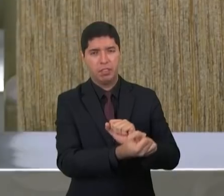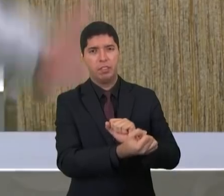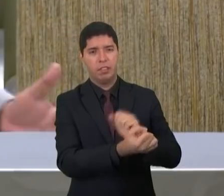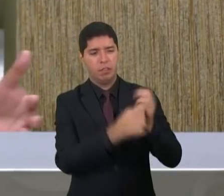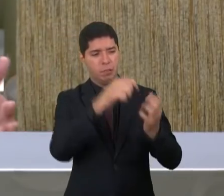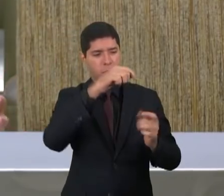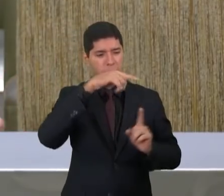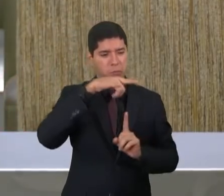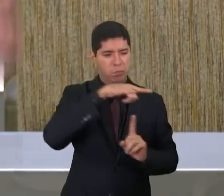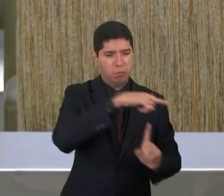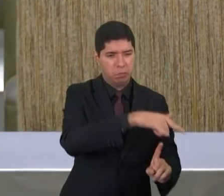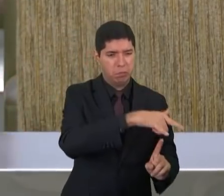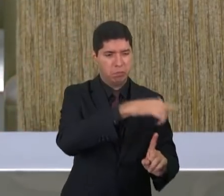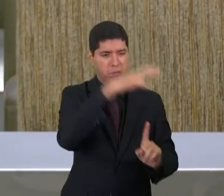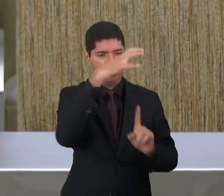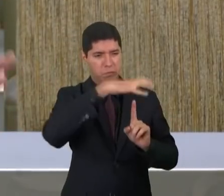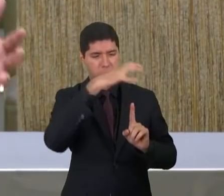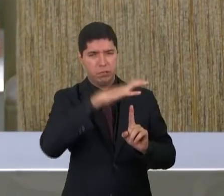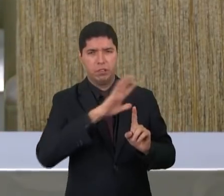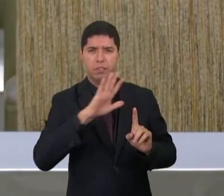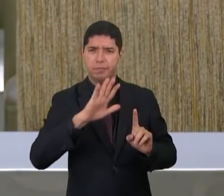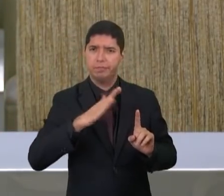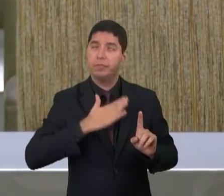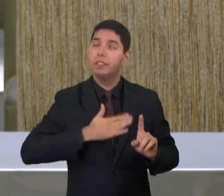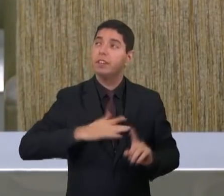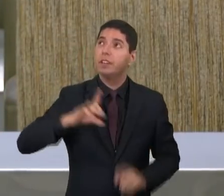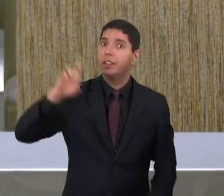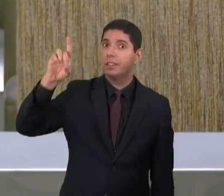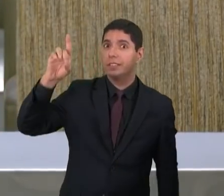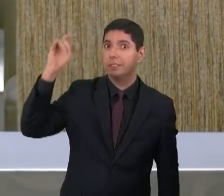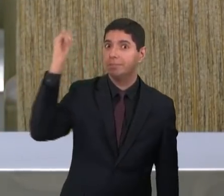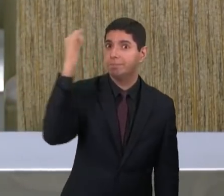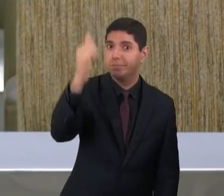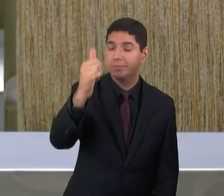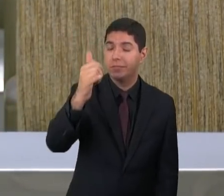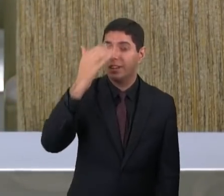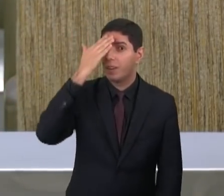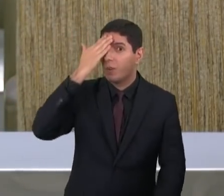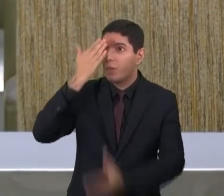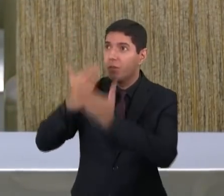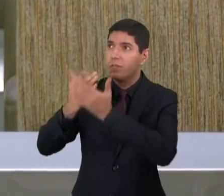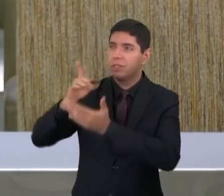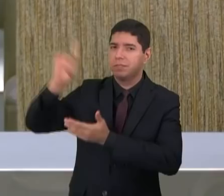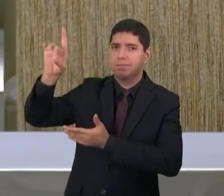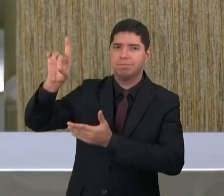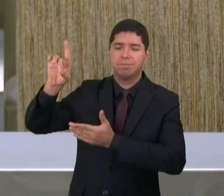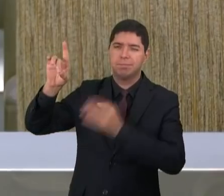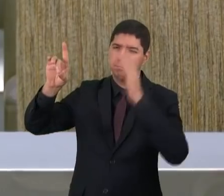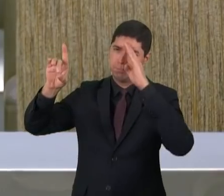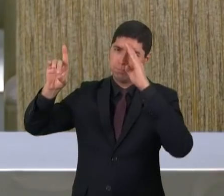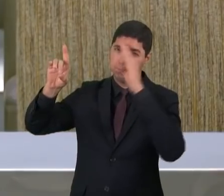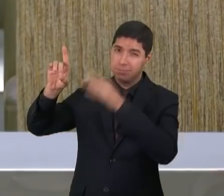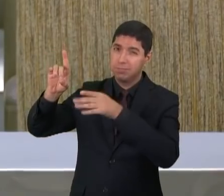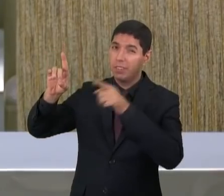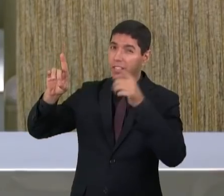com medo, Deus está dizendo: confia em mim. Acredita em mim,